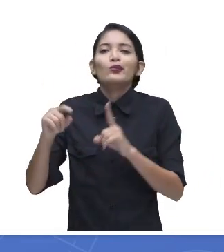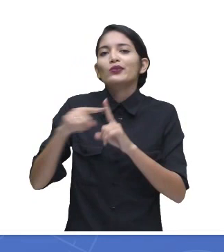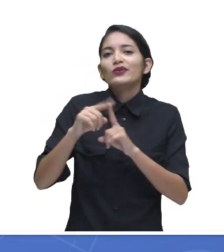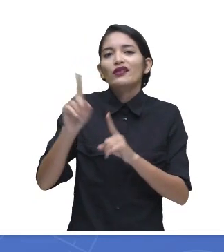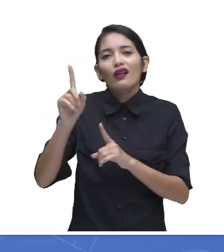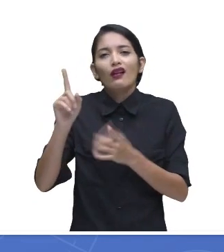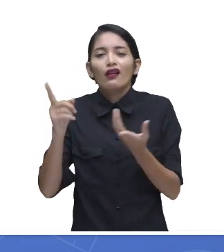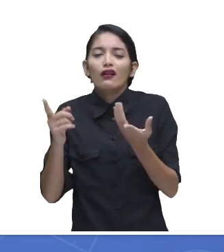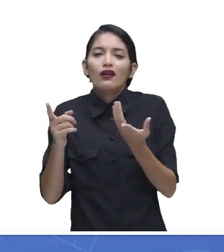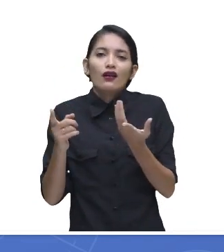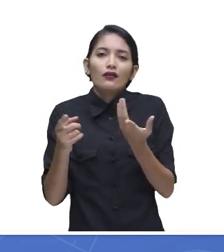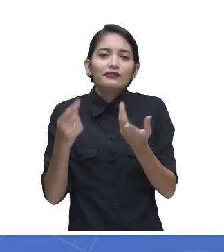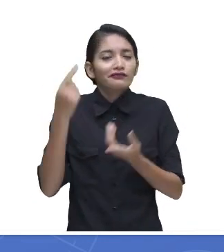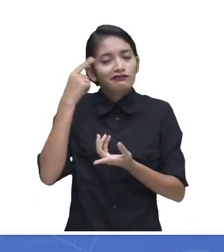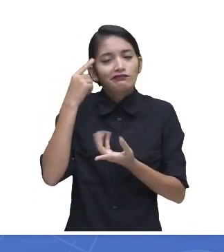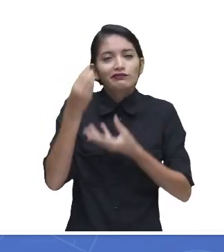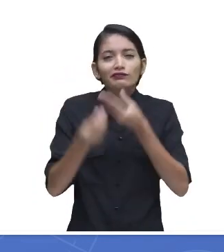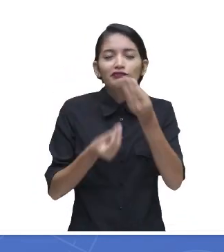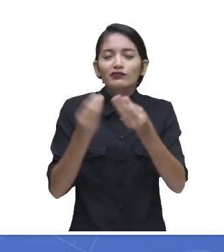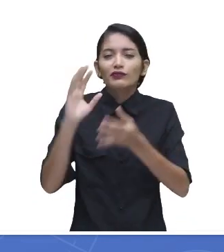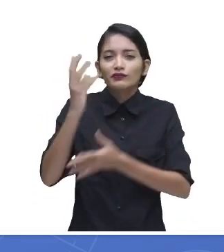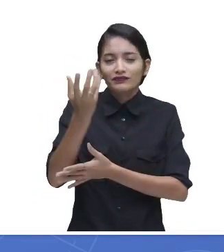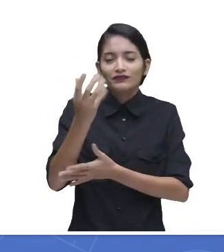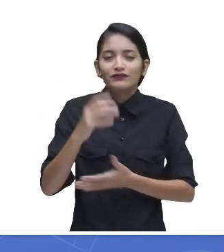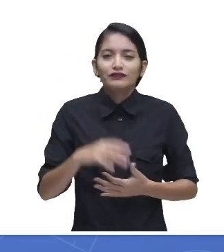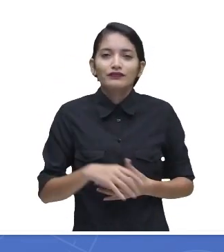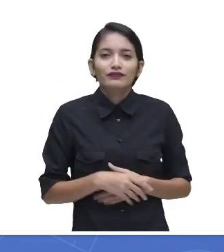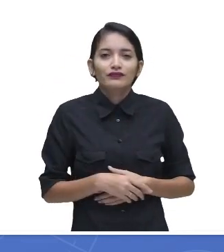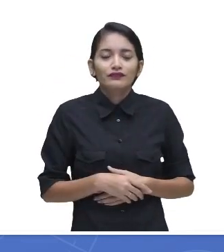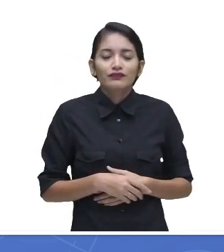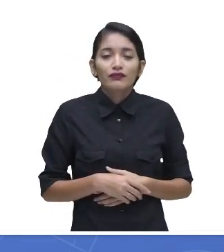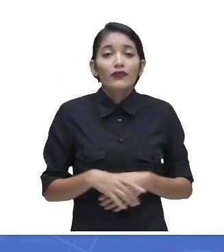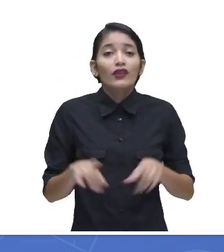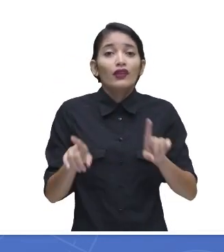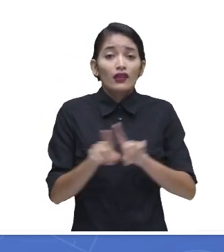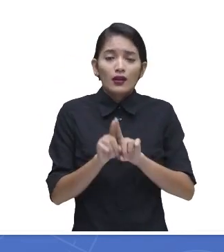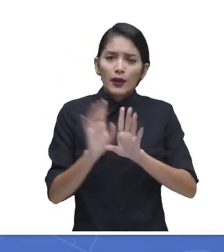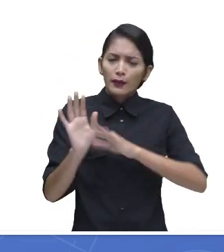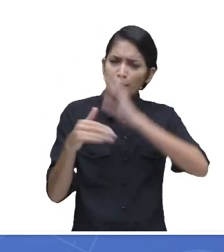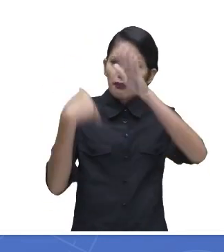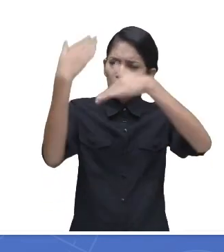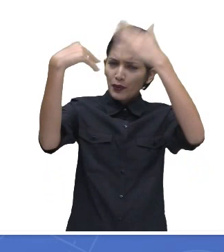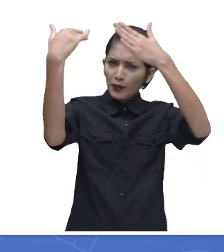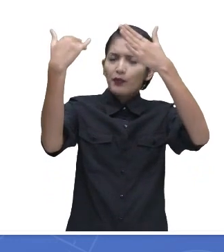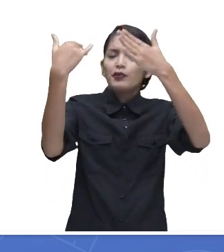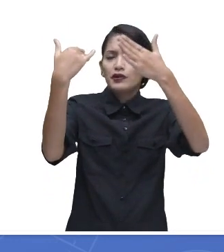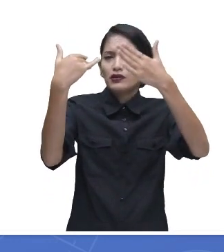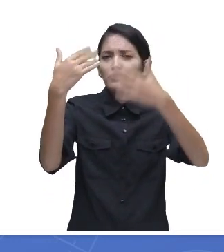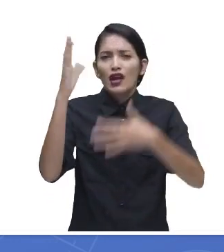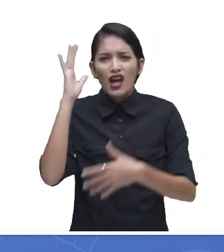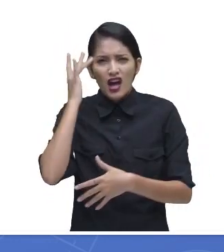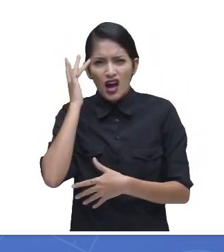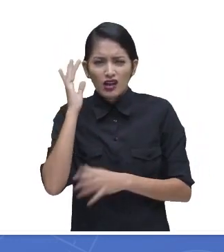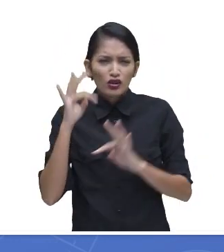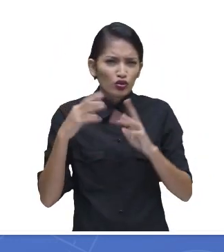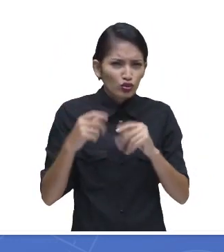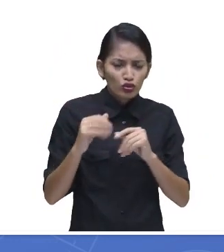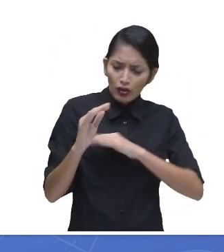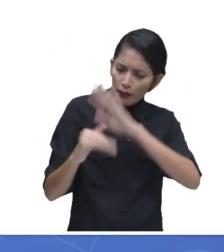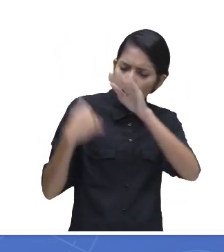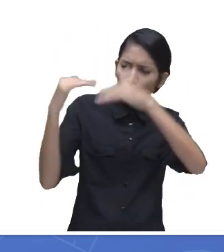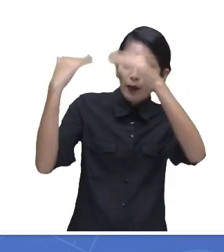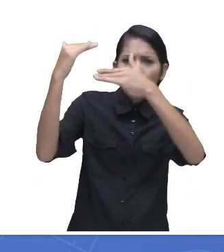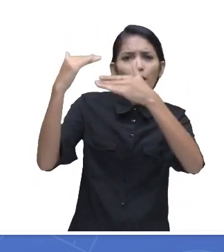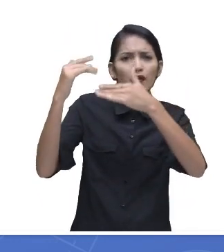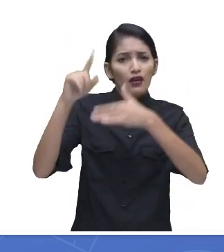Olha, mais um ponto para vocês pensarem aí, ó. Evolução, progresso, né? Será que tudo que evolui